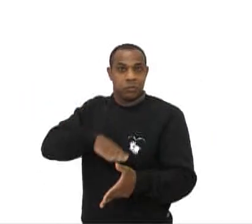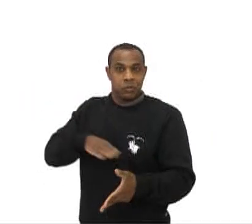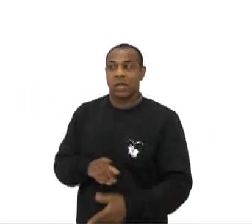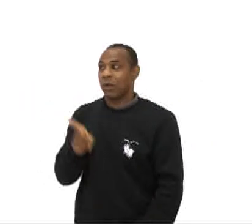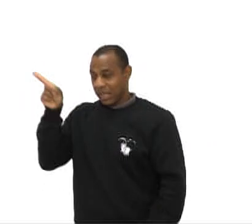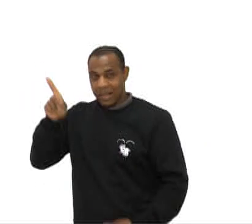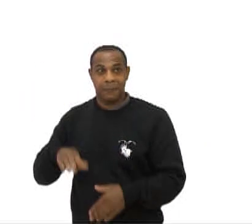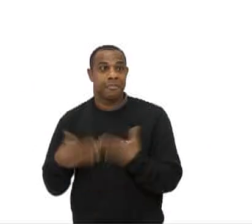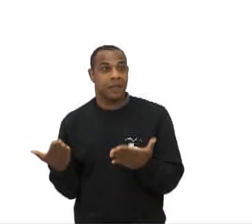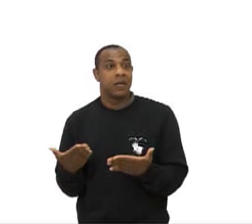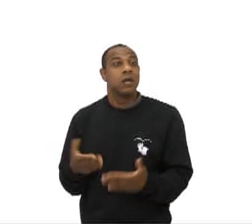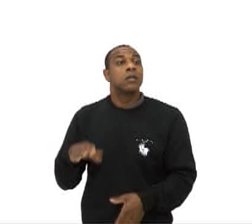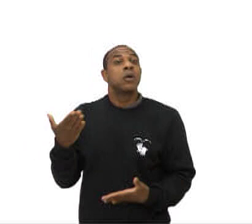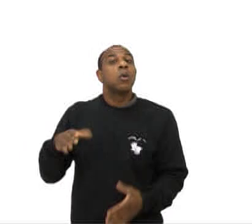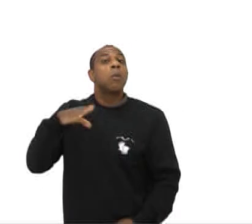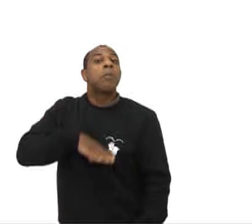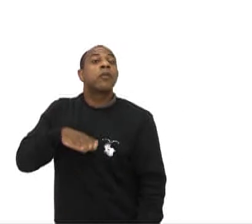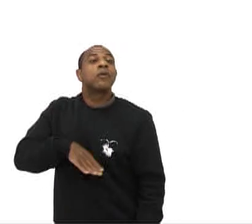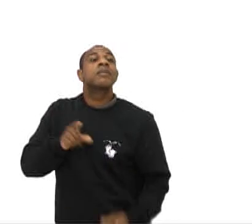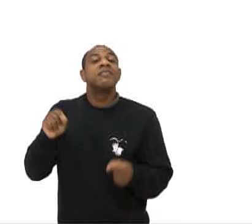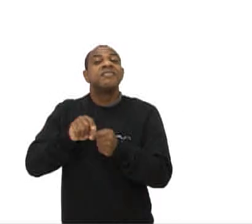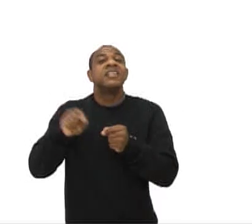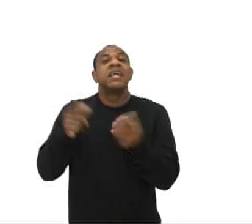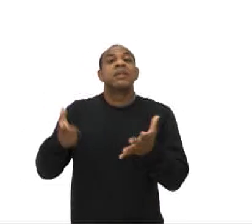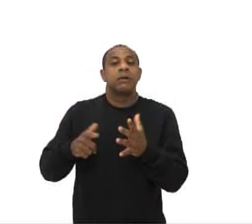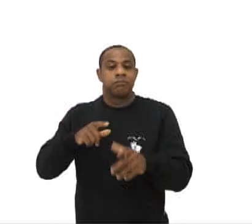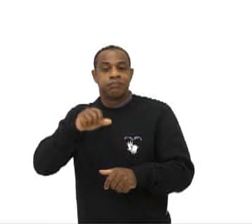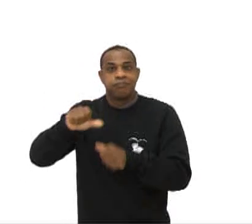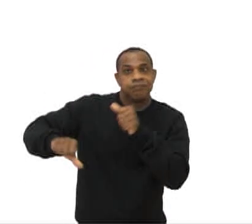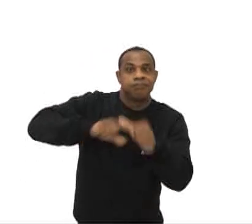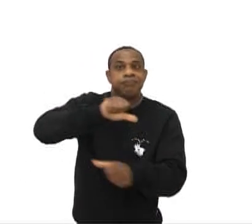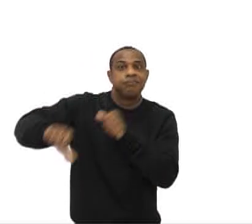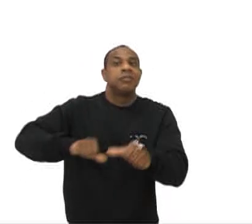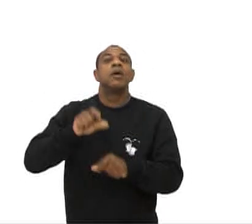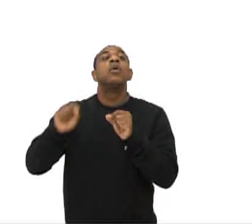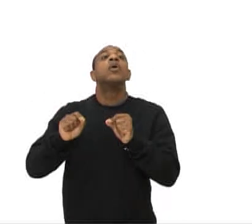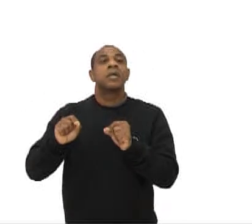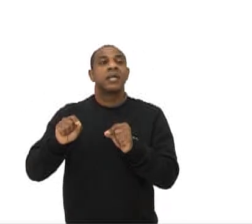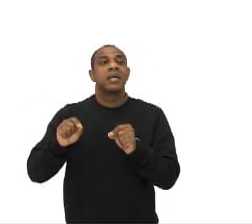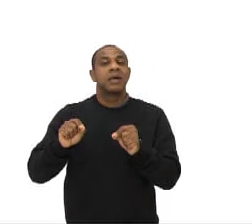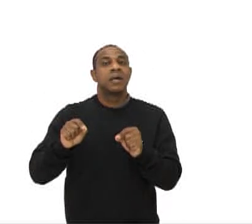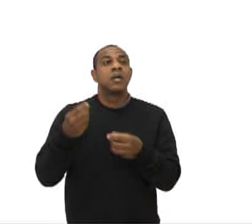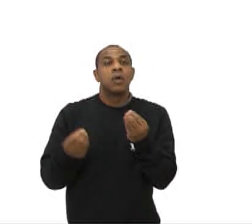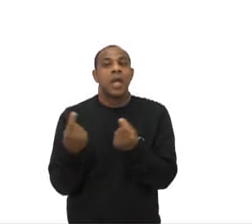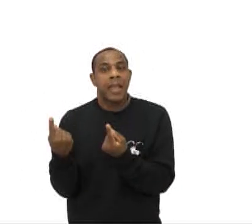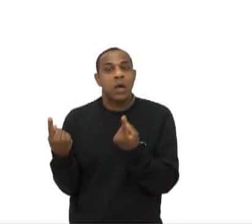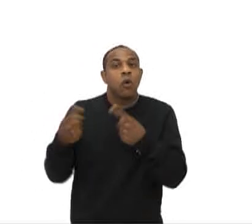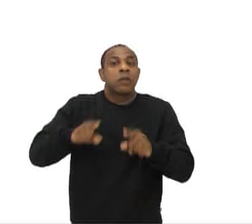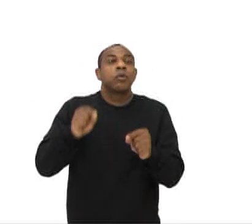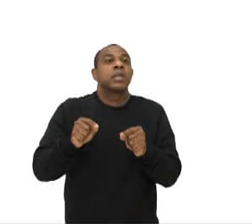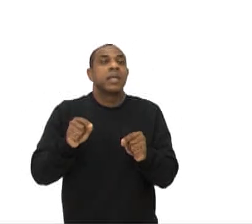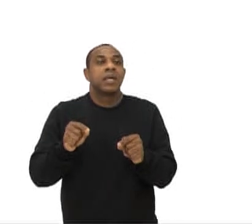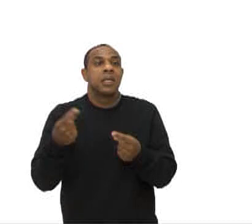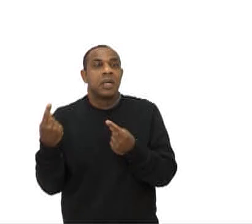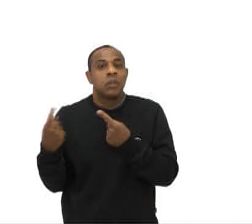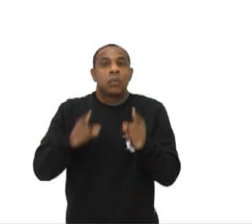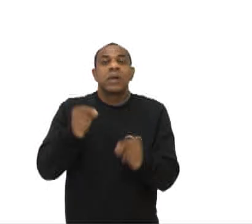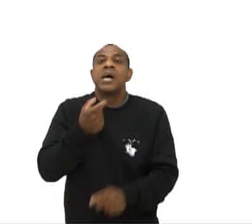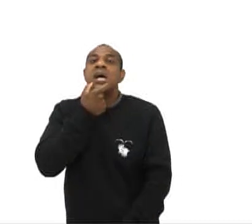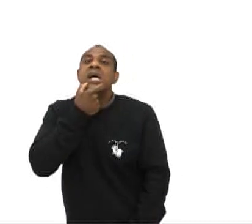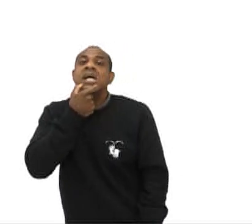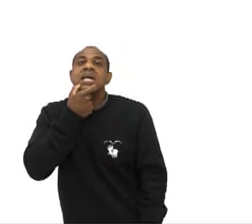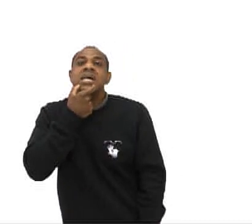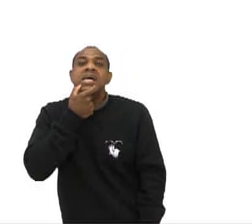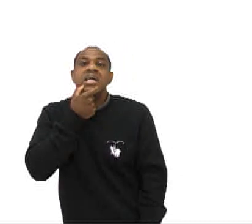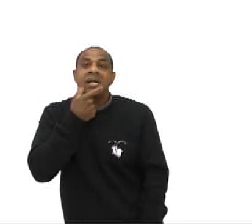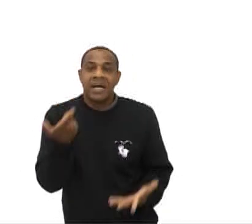Os liberais portugueses, então, fizeram essa grande revolta, que era, como o Rodrigo falou, contra a ocupação inglesa.